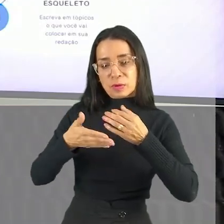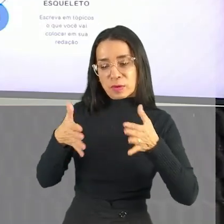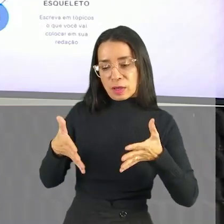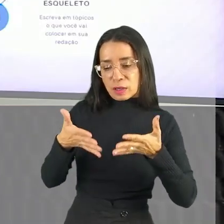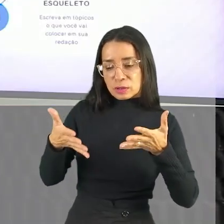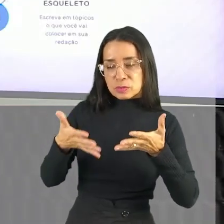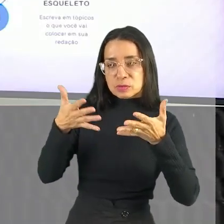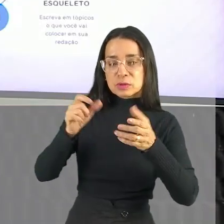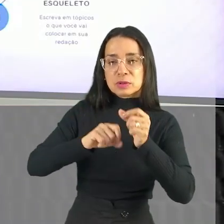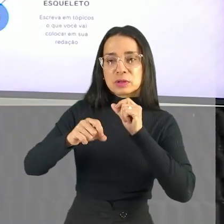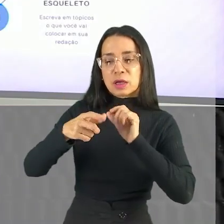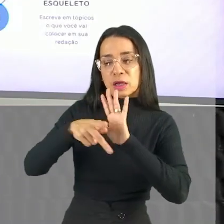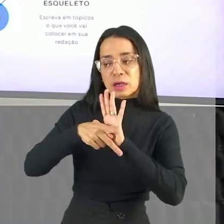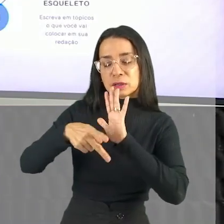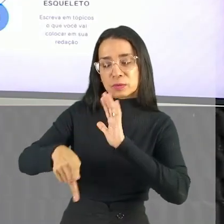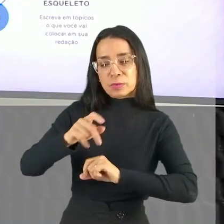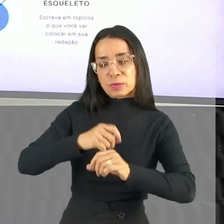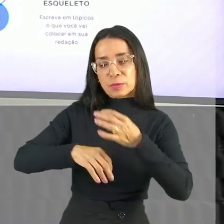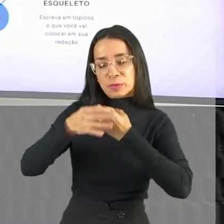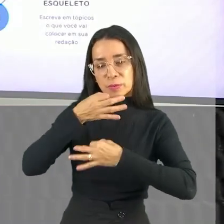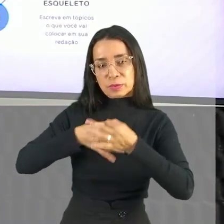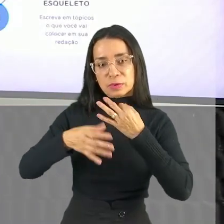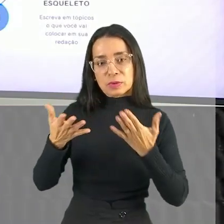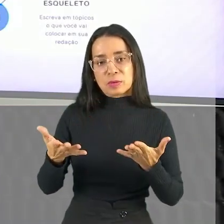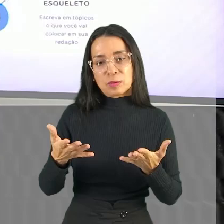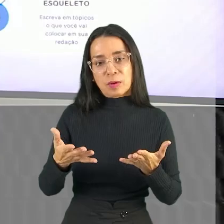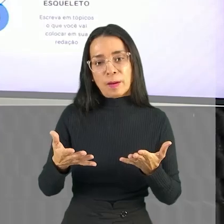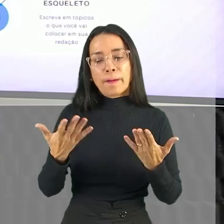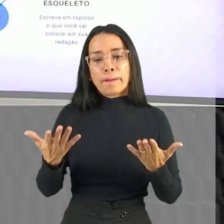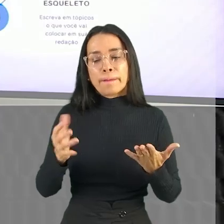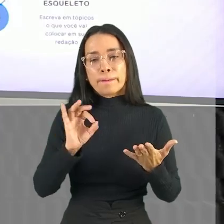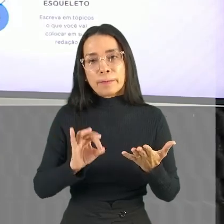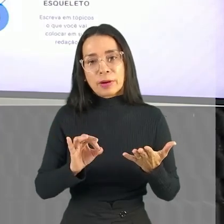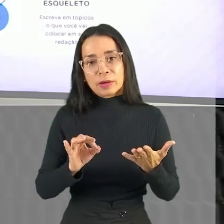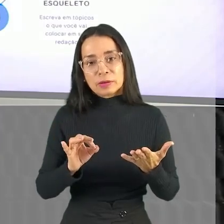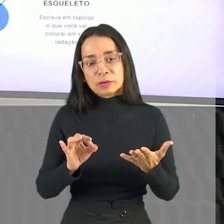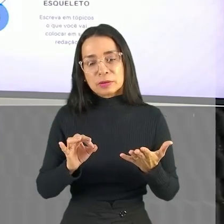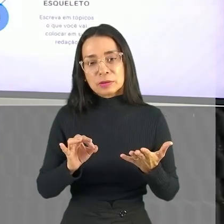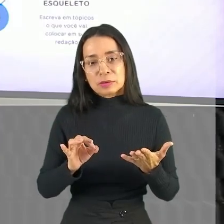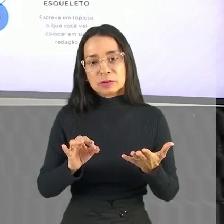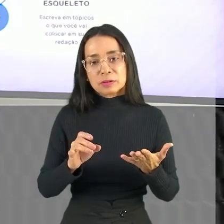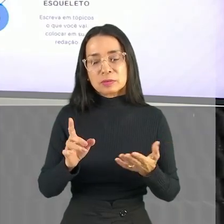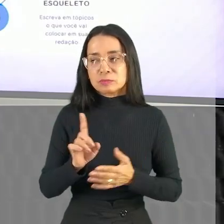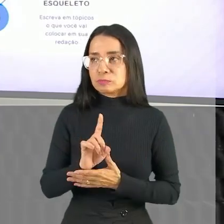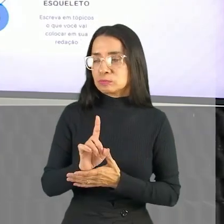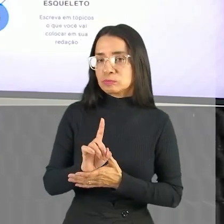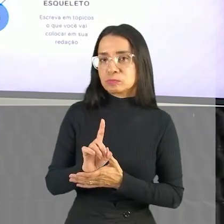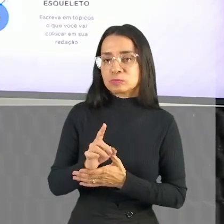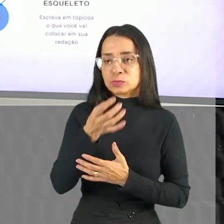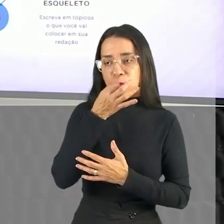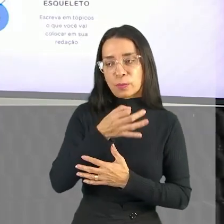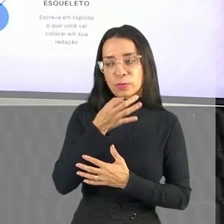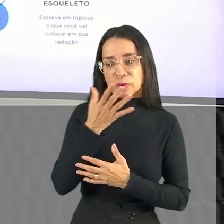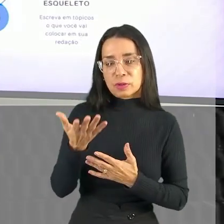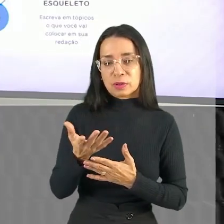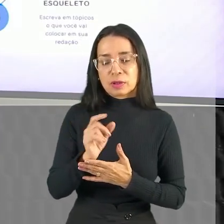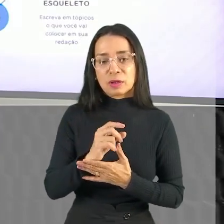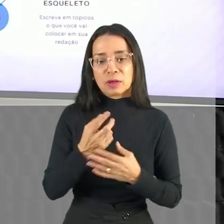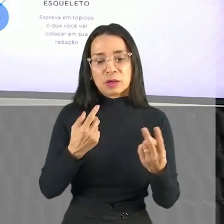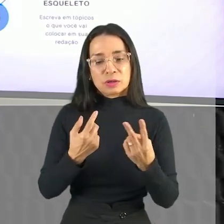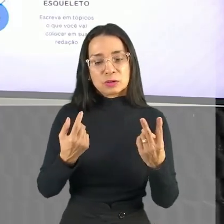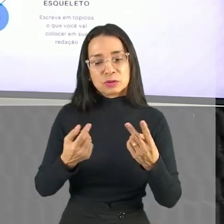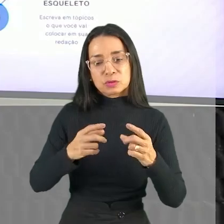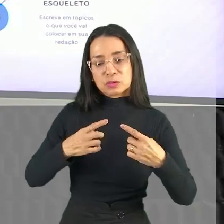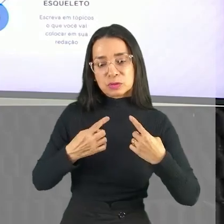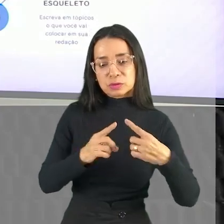A hipótese é um achismo, é a sua opinião. Então, não necessariamente, esses 2 desafios